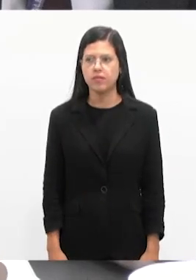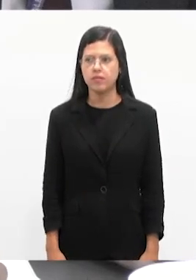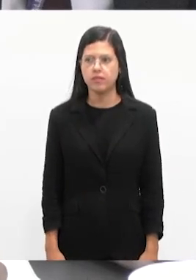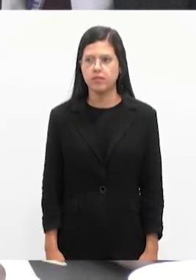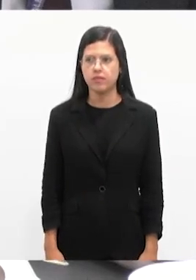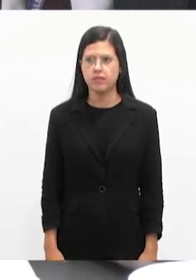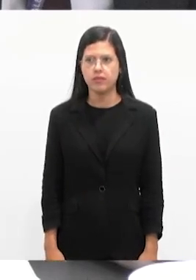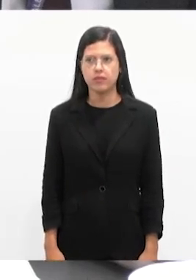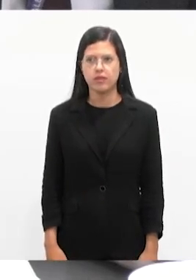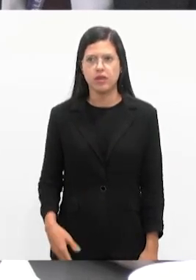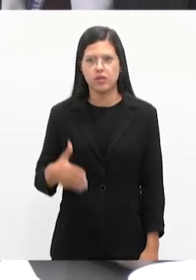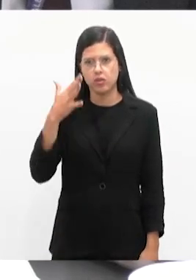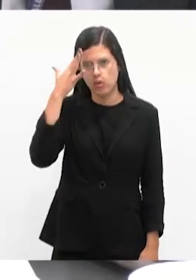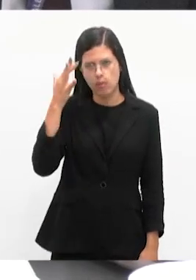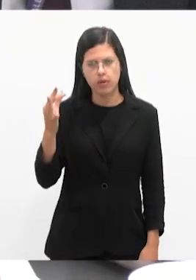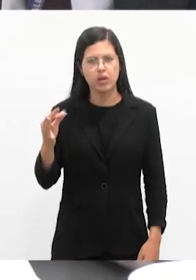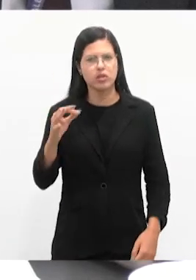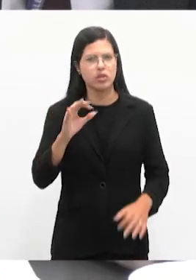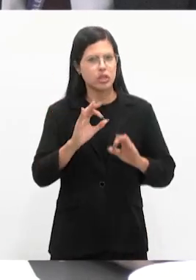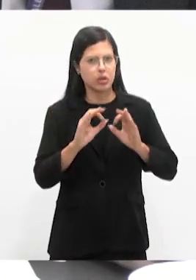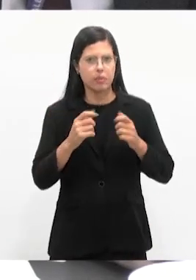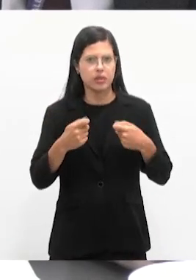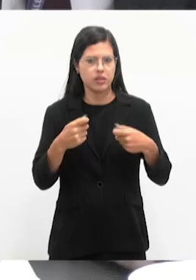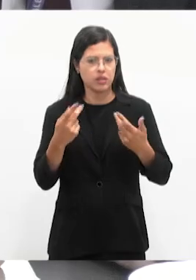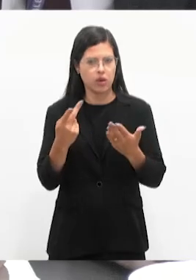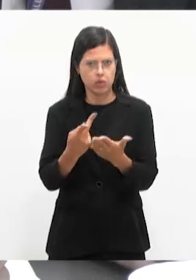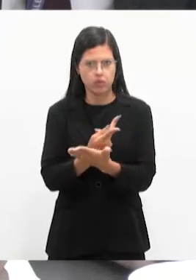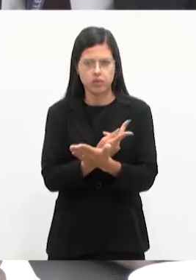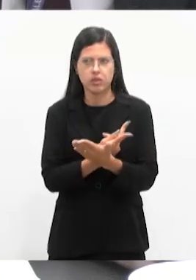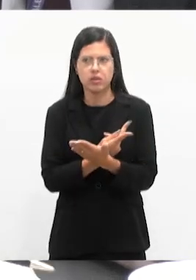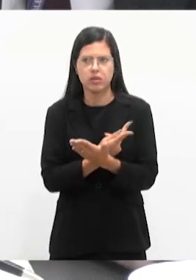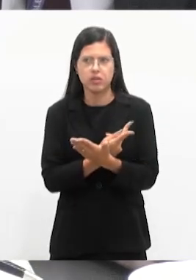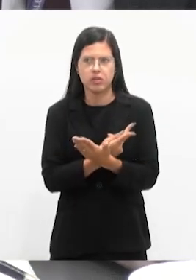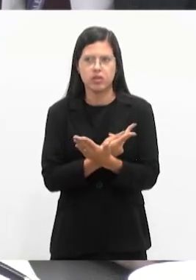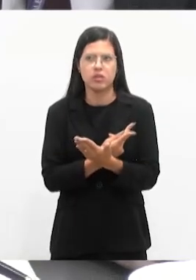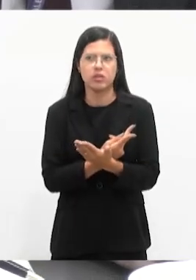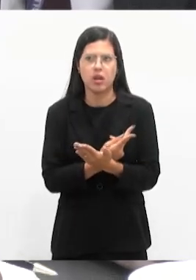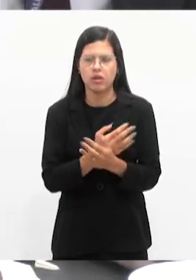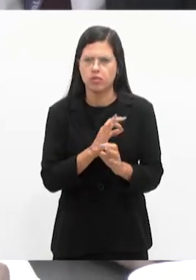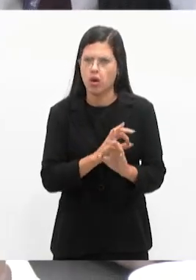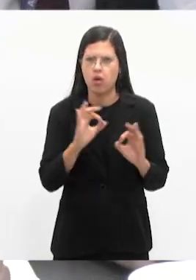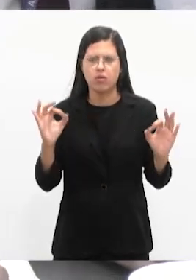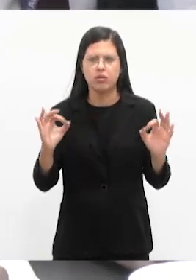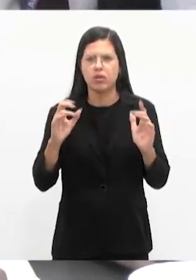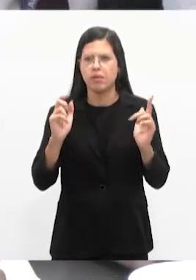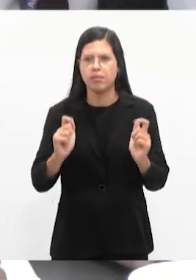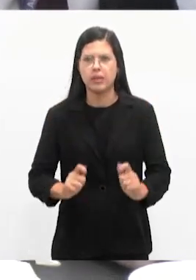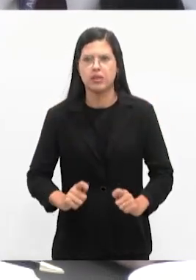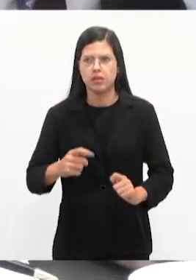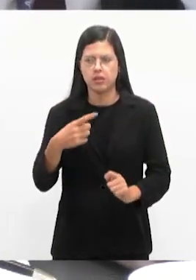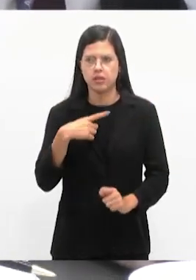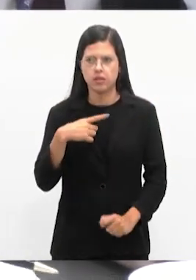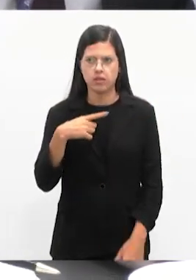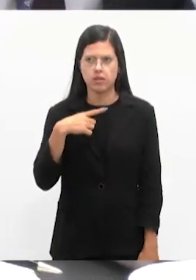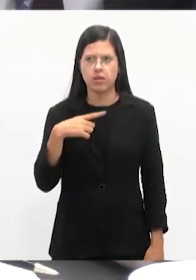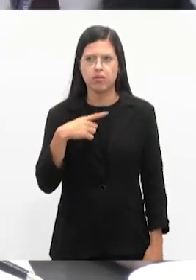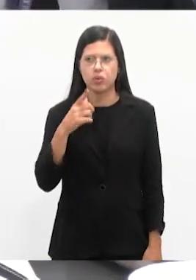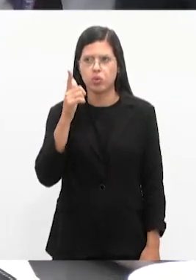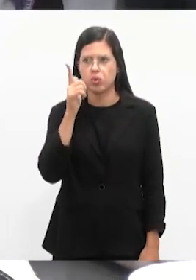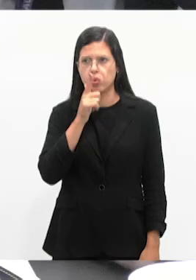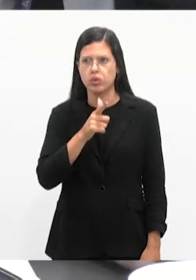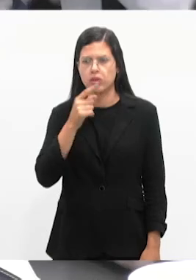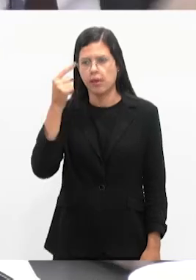que é exatamente isso que precisa acontecer. Isso é a beleza do parlamento, né? A capacidade que temos de